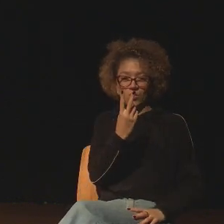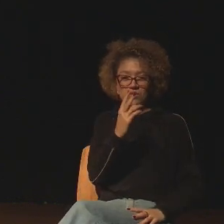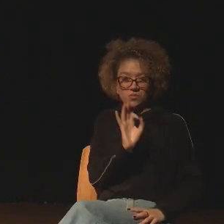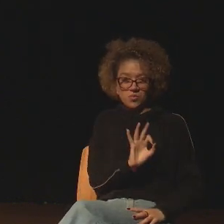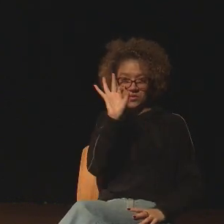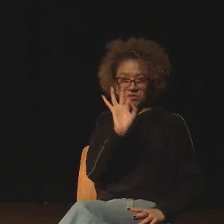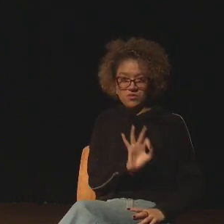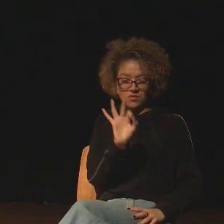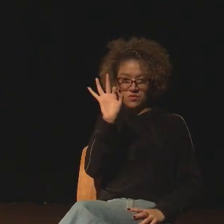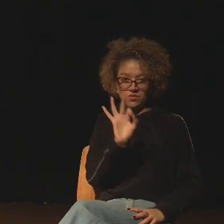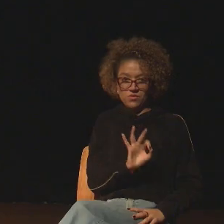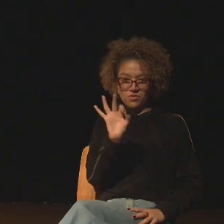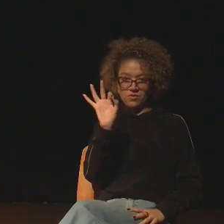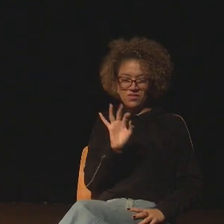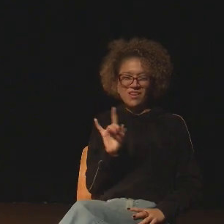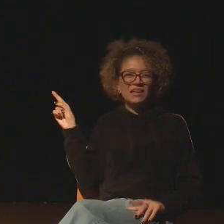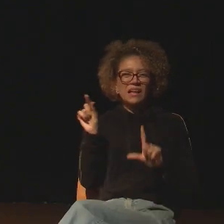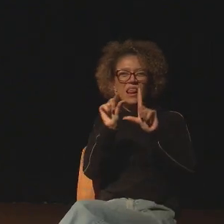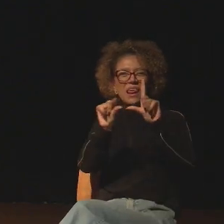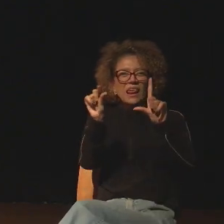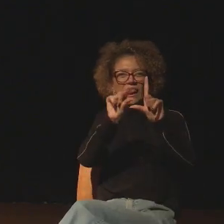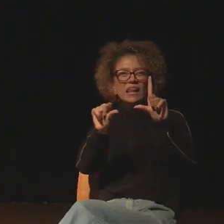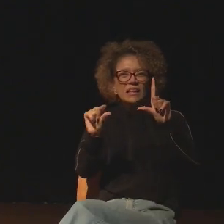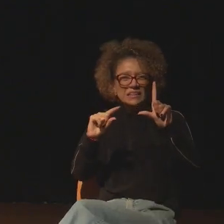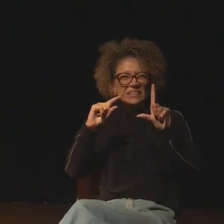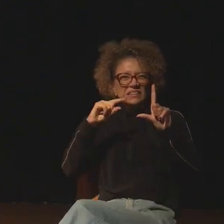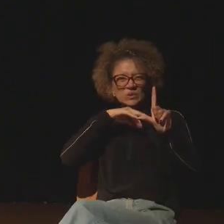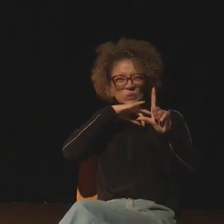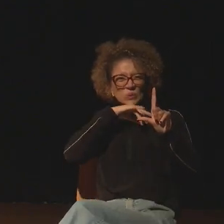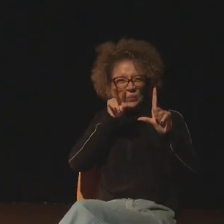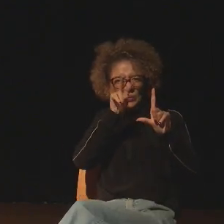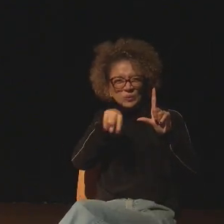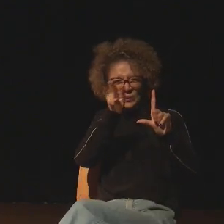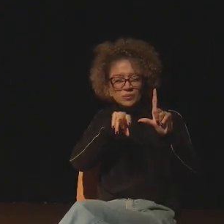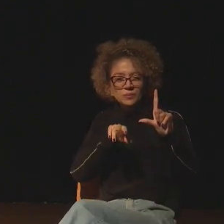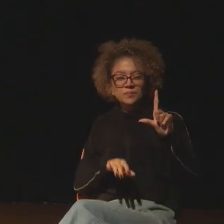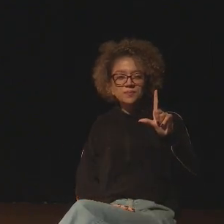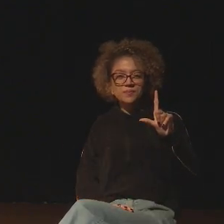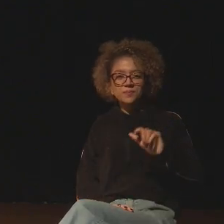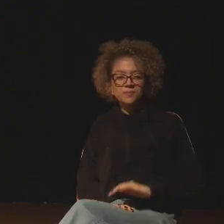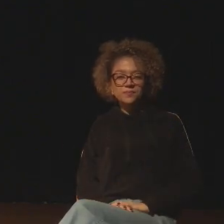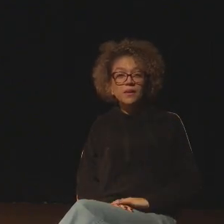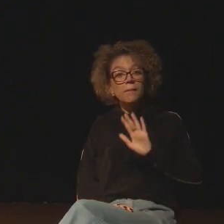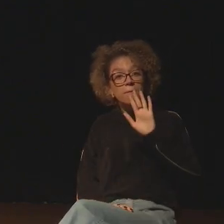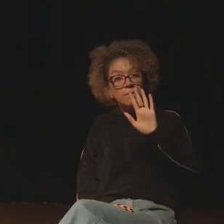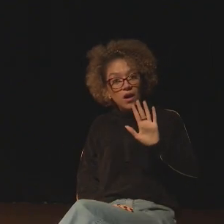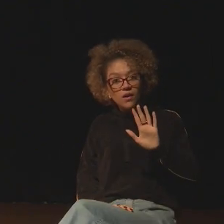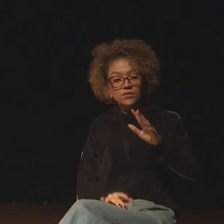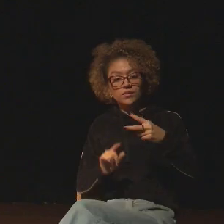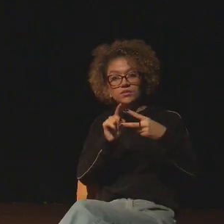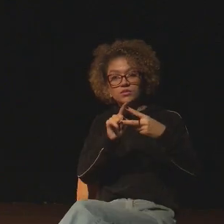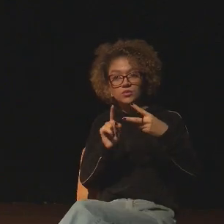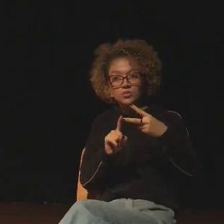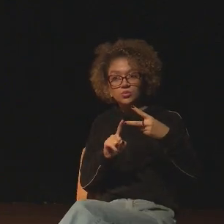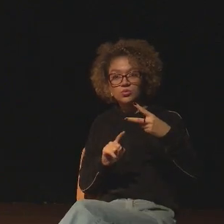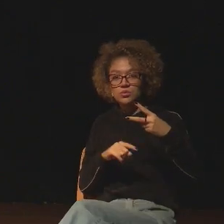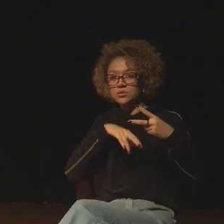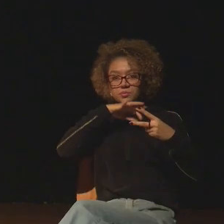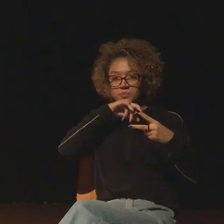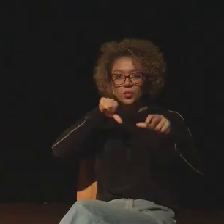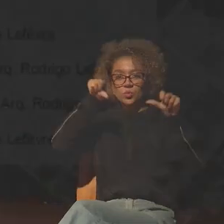as duas. A legenda fica meio ruim para vocês, né? Aqui. Mas as duas como inadequadas. Então, a